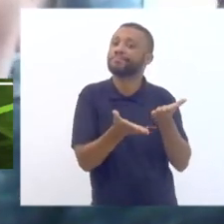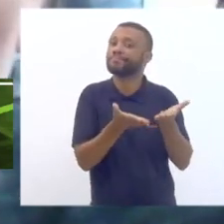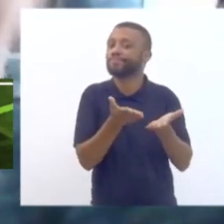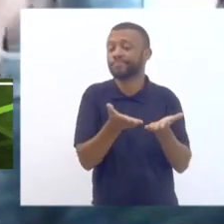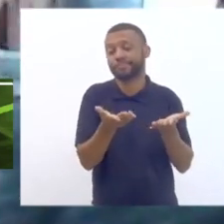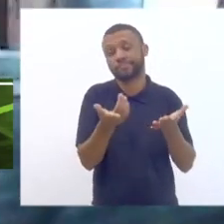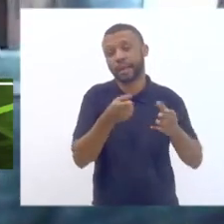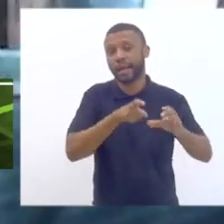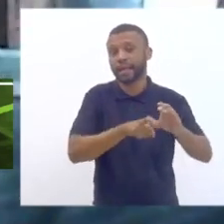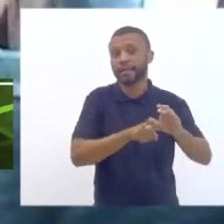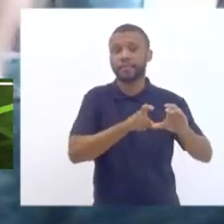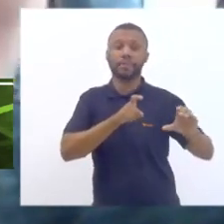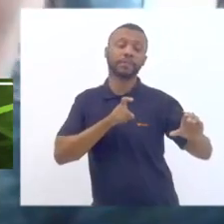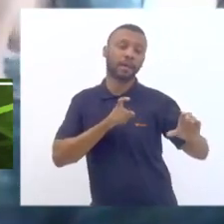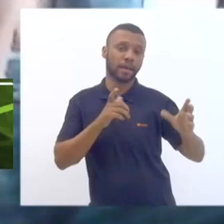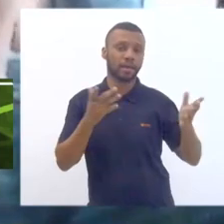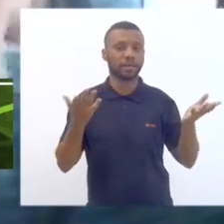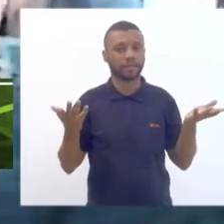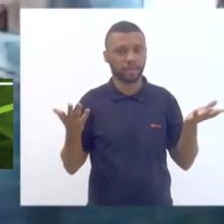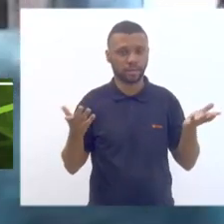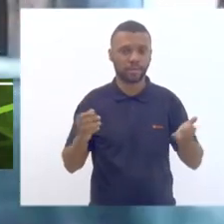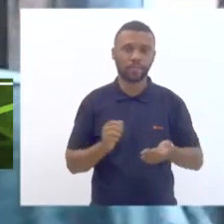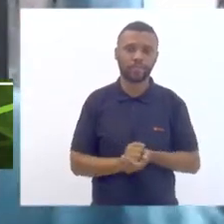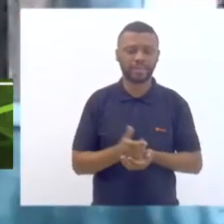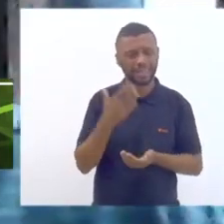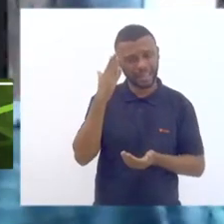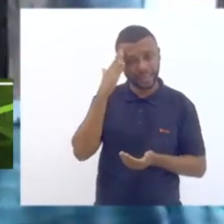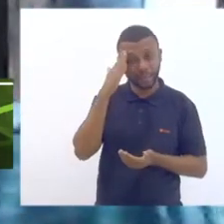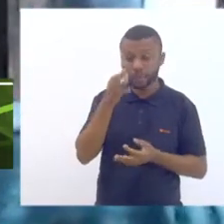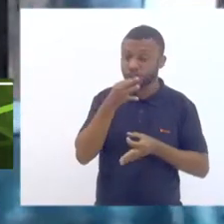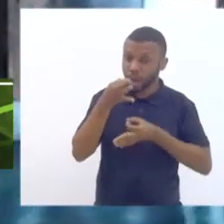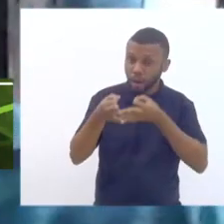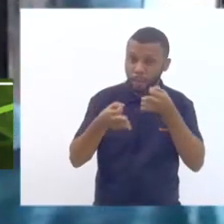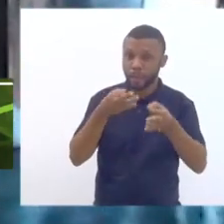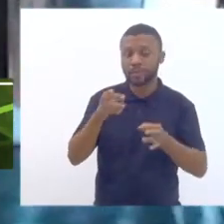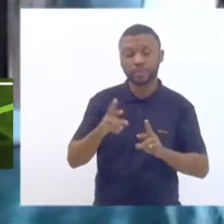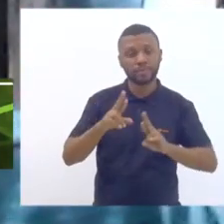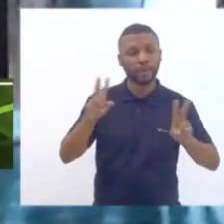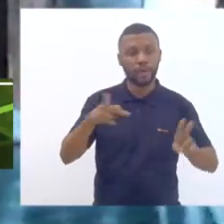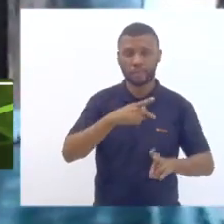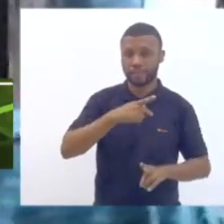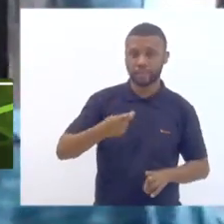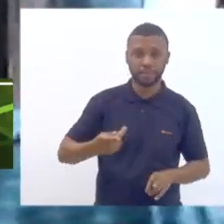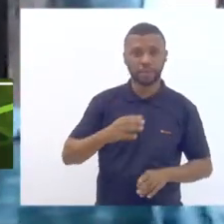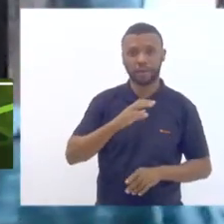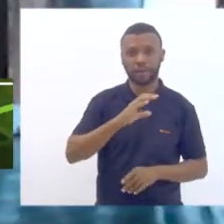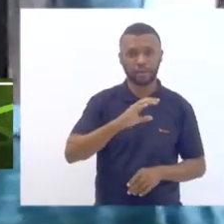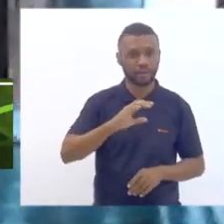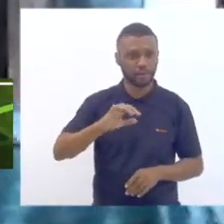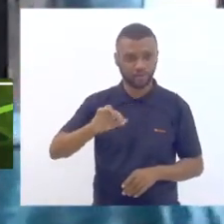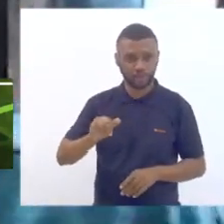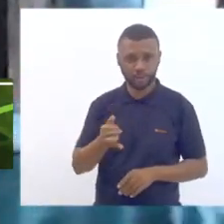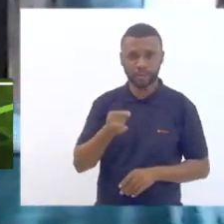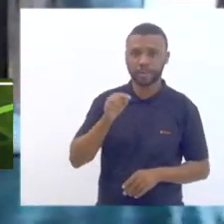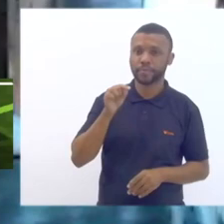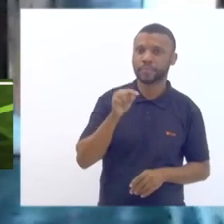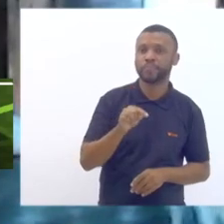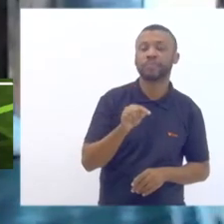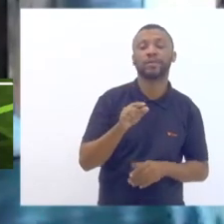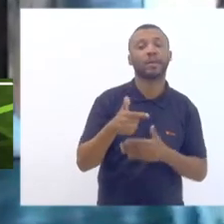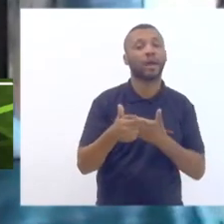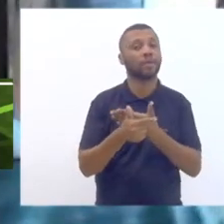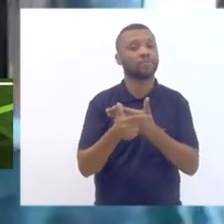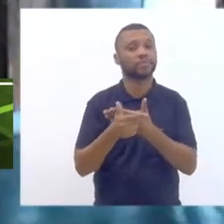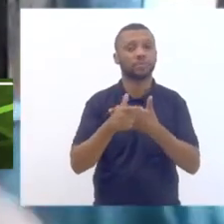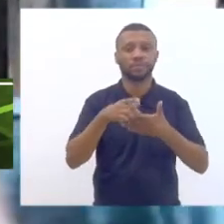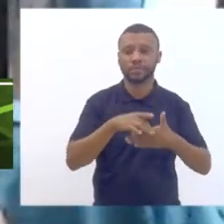independência, né? São duas funções bem diferentes, a presidência da CCJ e a função de